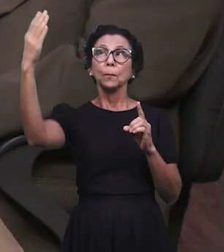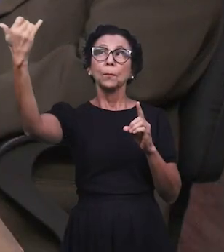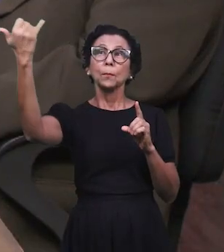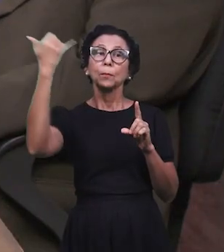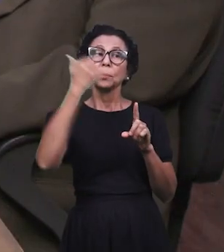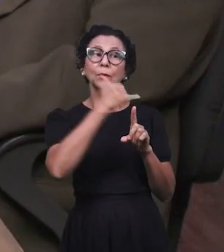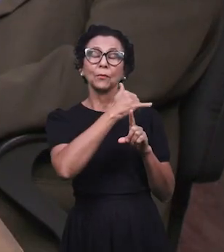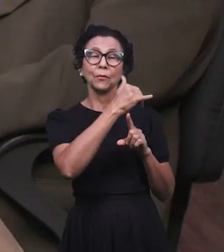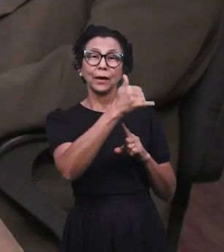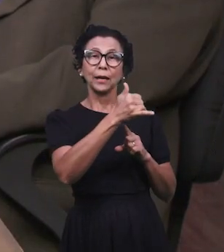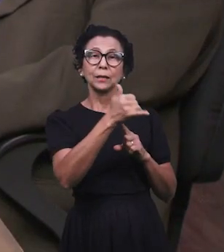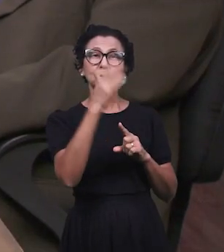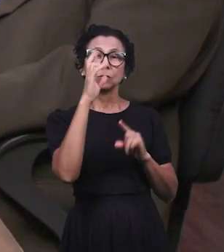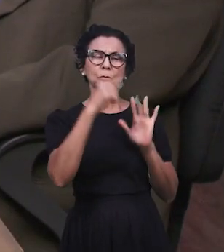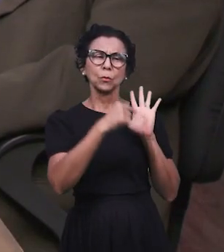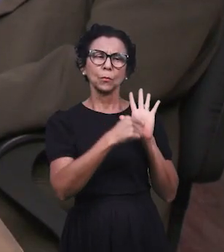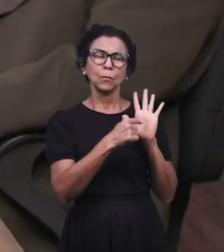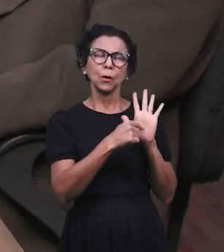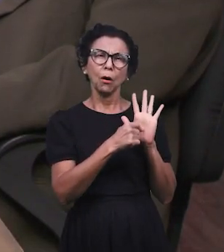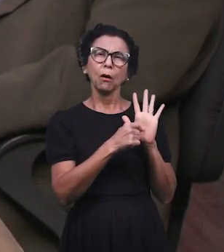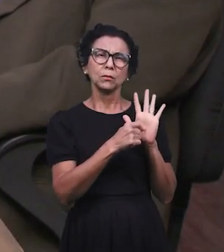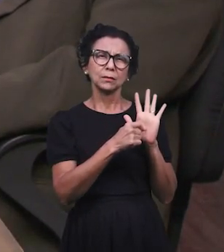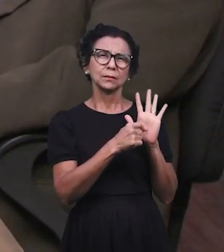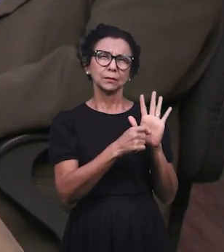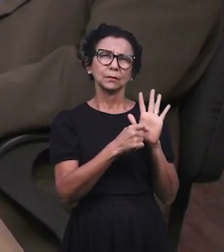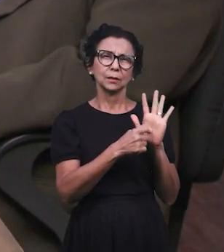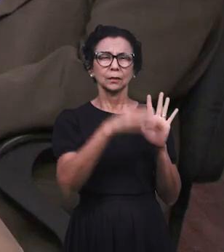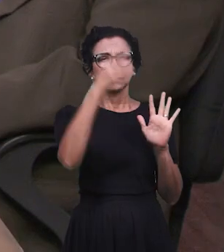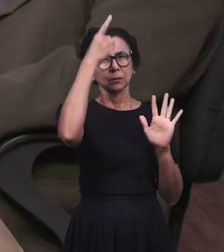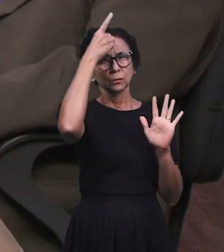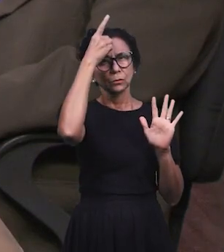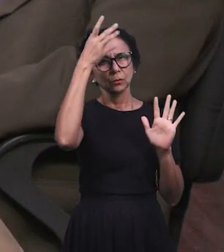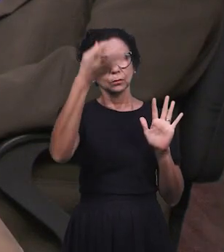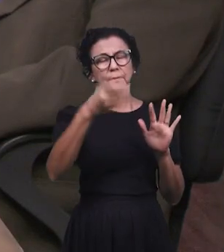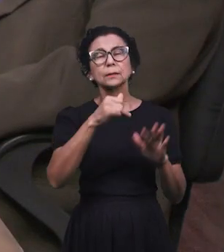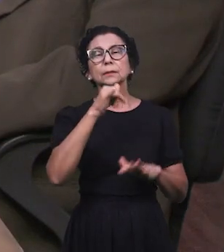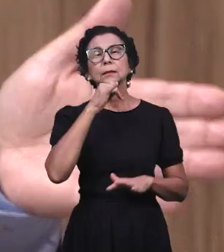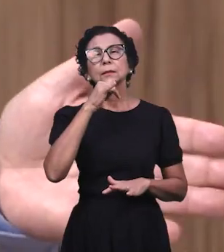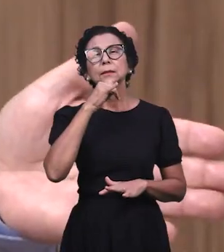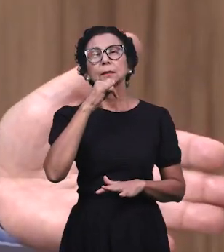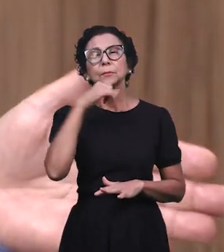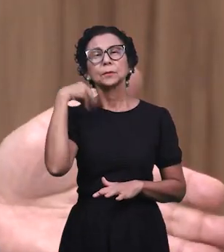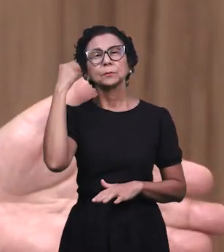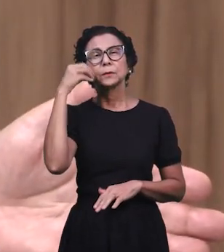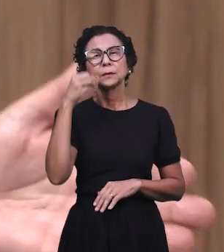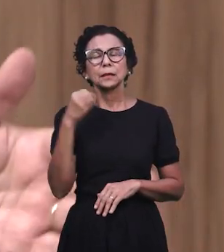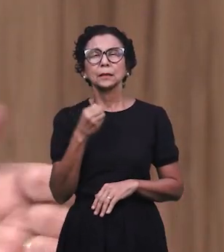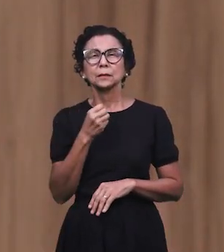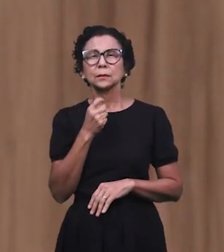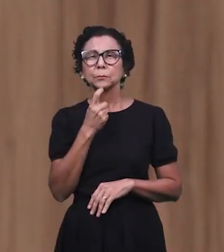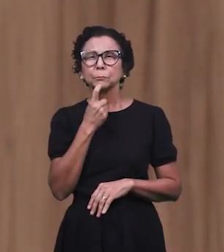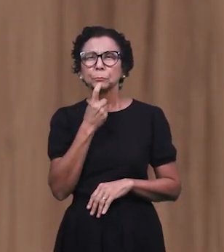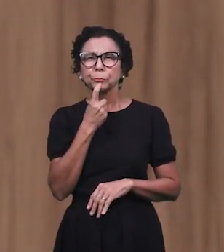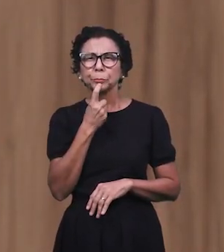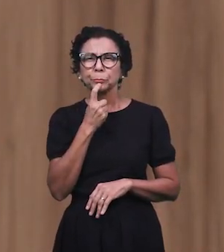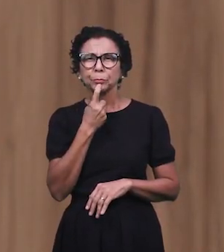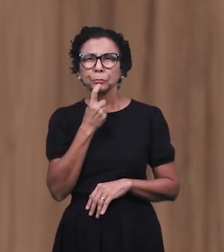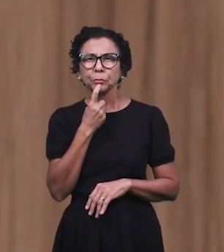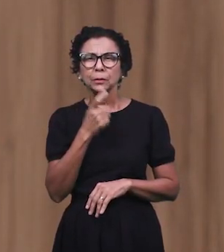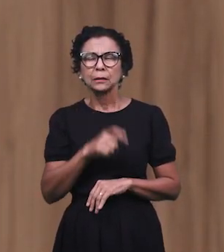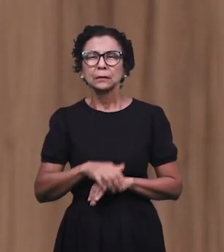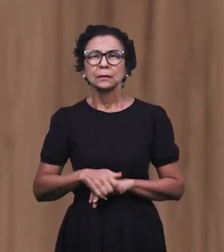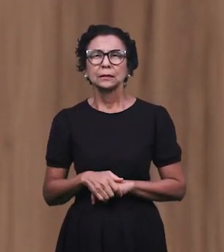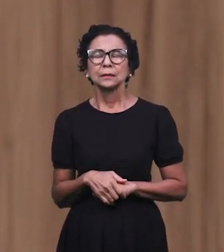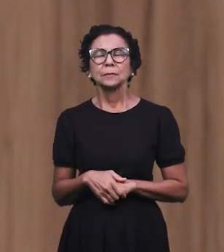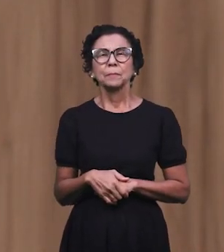ali, aí o Senhor nos dá uma experiência maravilhosa. Isso, só como exemplo, né? Eu vou contar aqui uma experiência recente, né? Ótimo. Eu